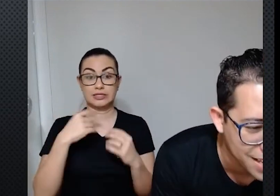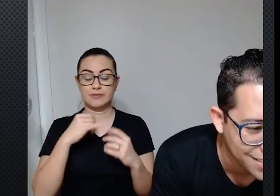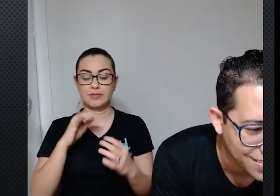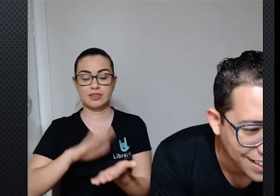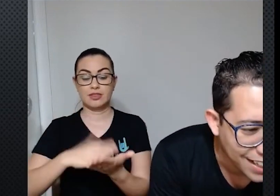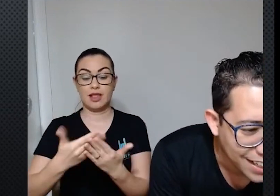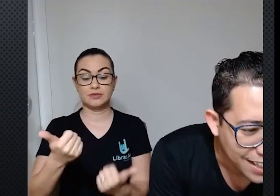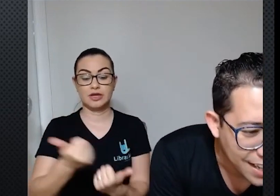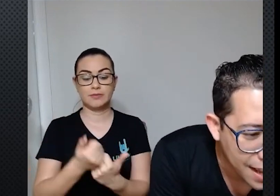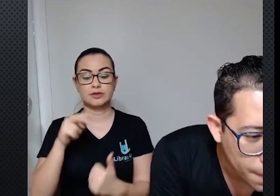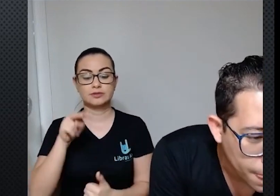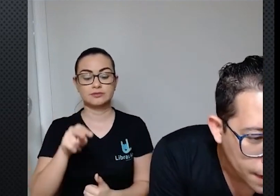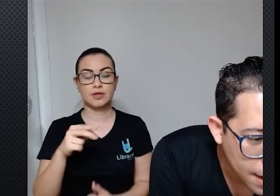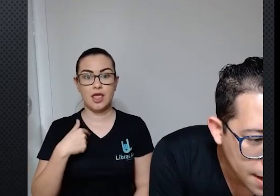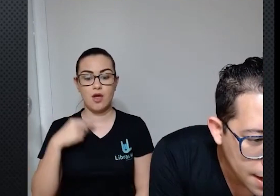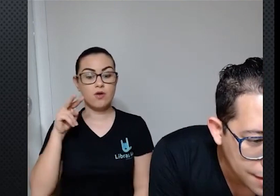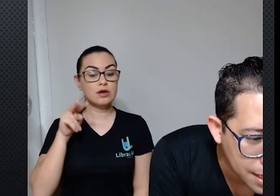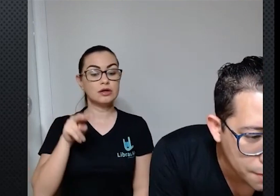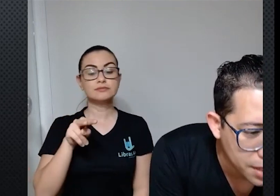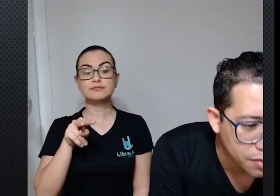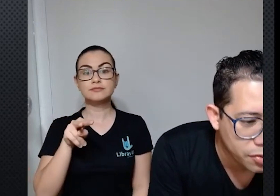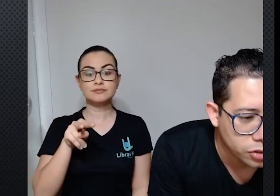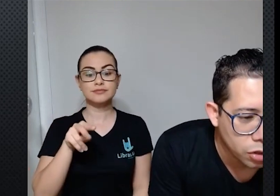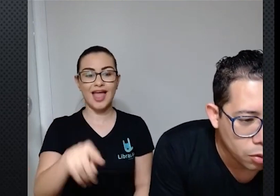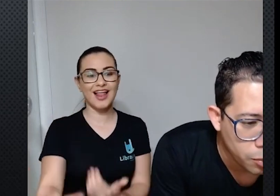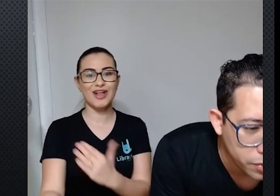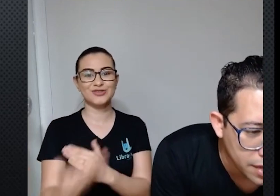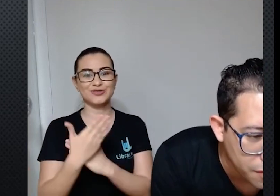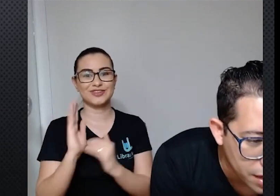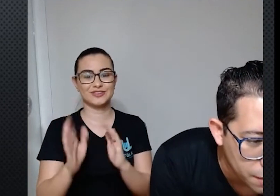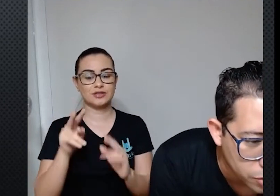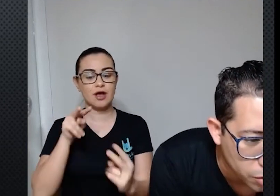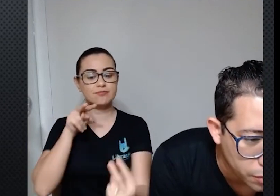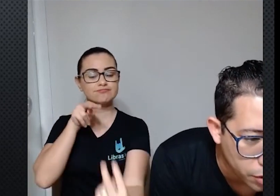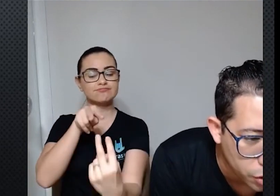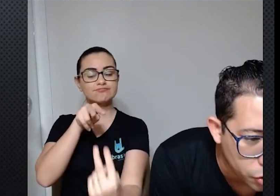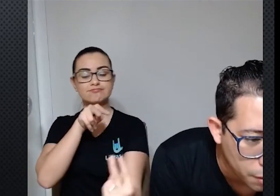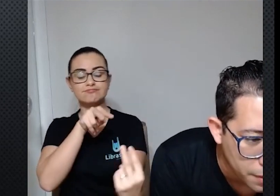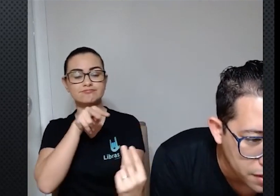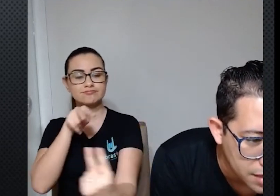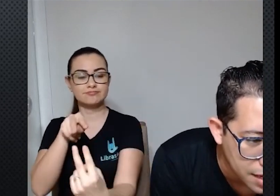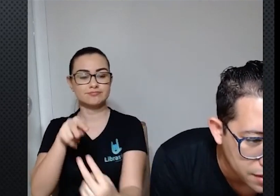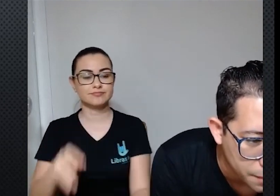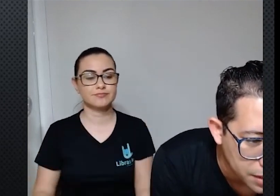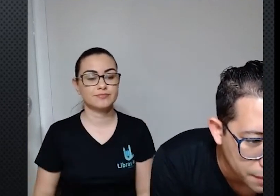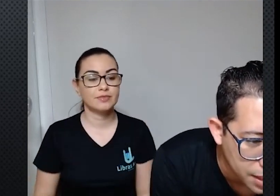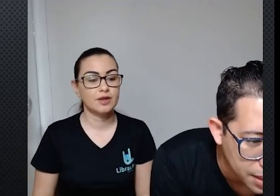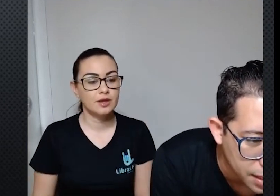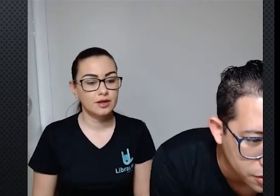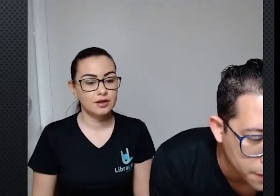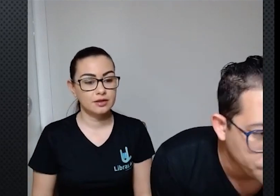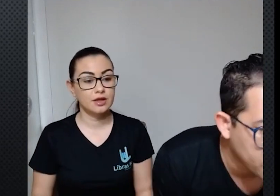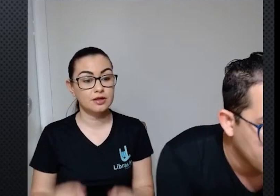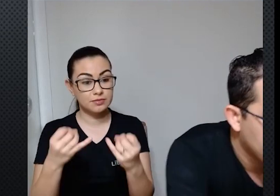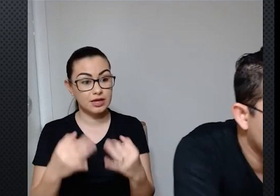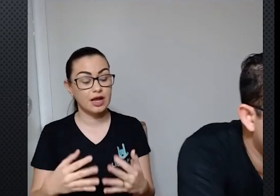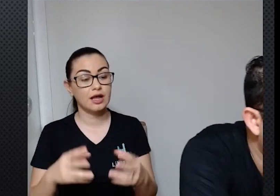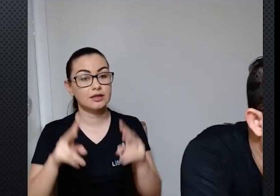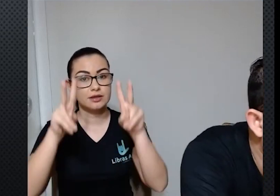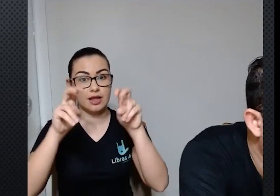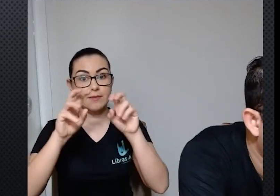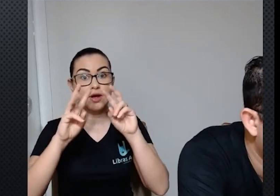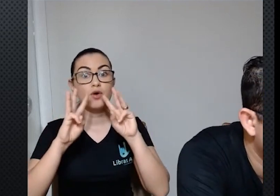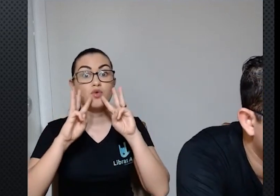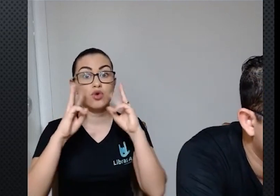isso mesmo, né? A Sabrina falou assim, ó, quando puder, fale mais sobre o workshop para iniciar esse departamento na igreja. Eu